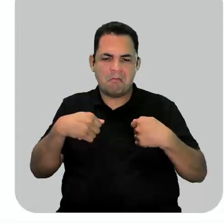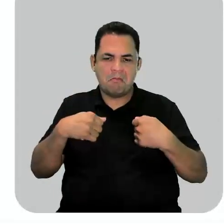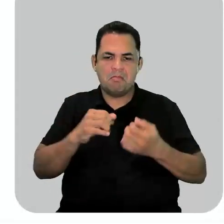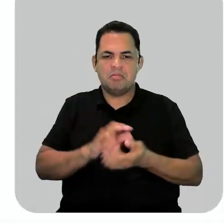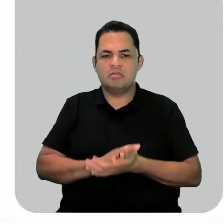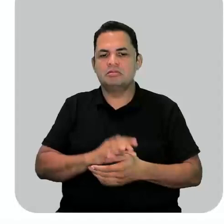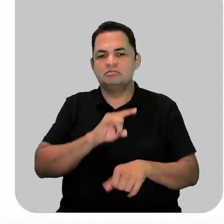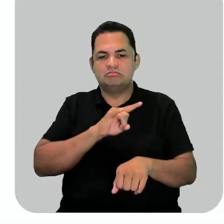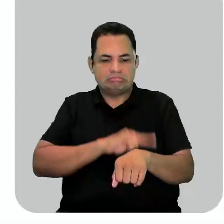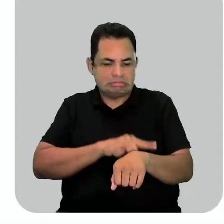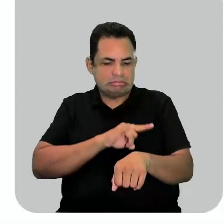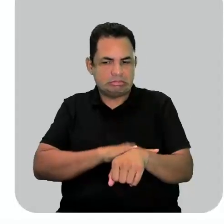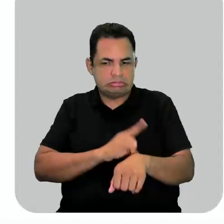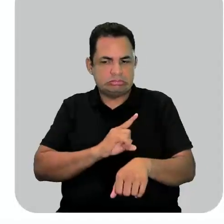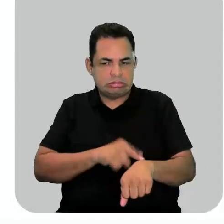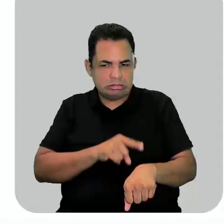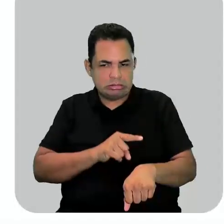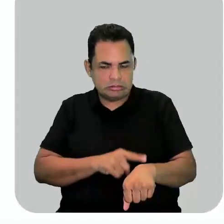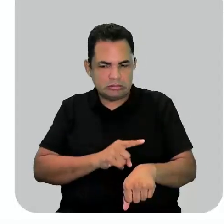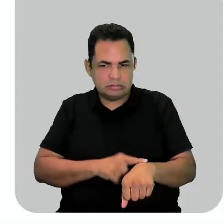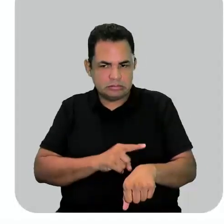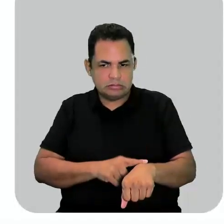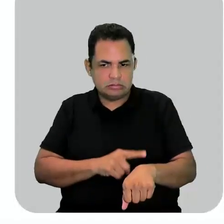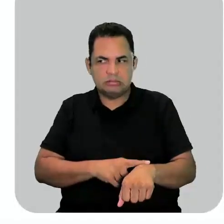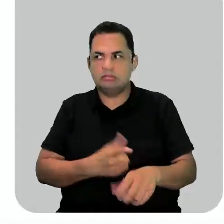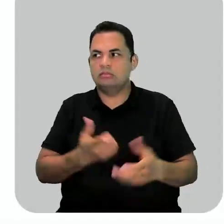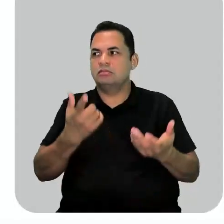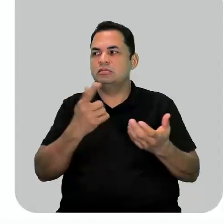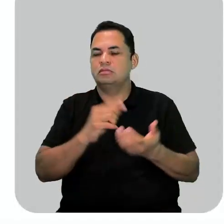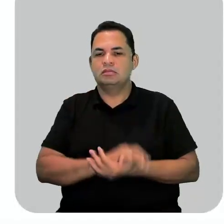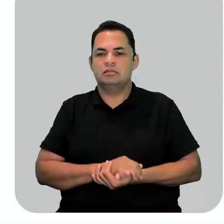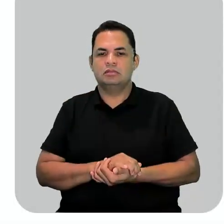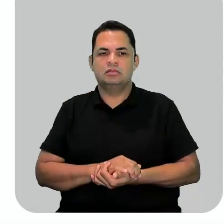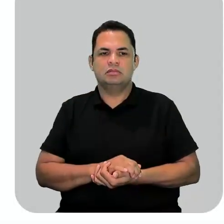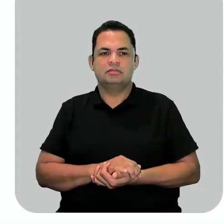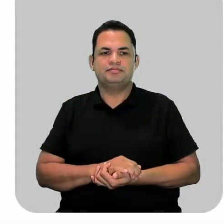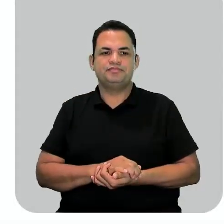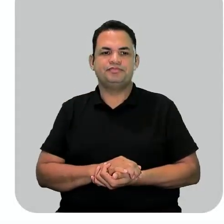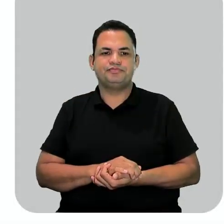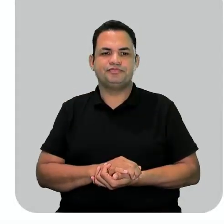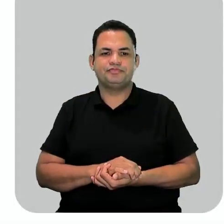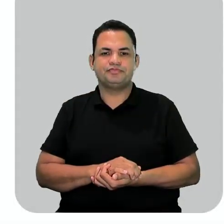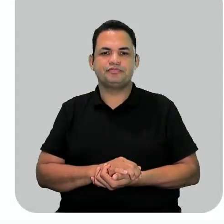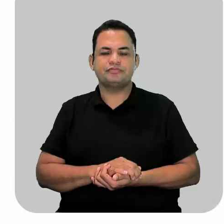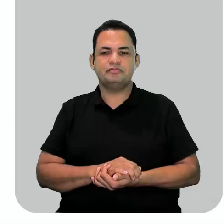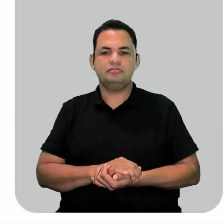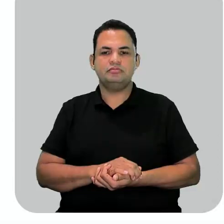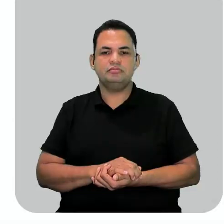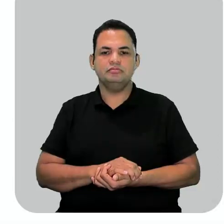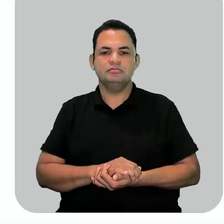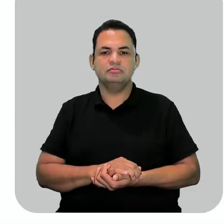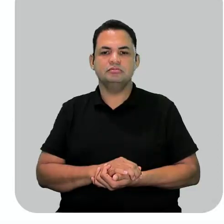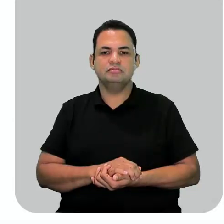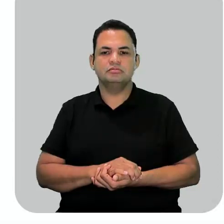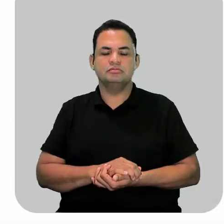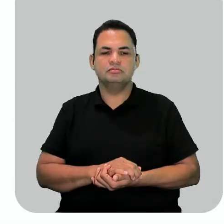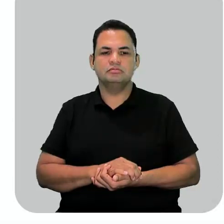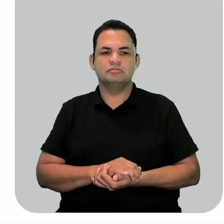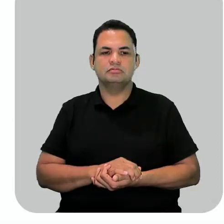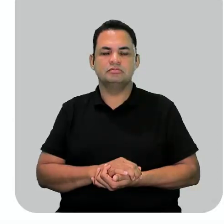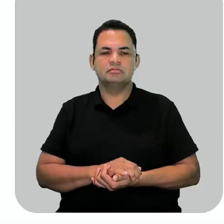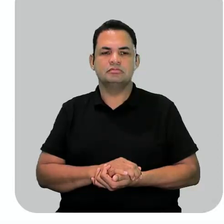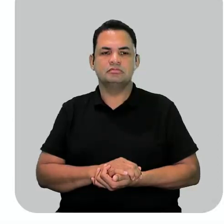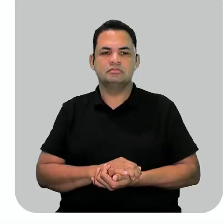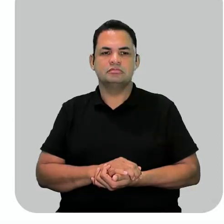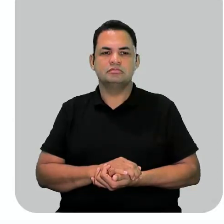de fazer xixi constantemente, né? No caso, necessidade de urinar com maior frequência. Então,